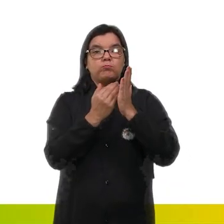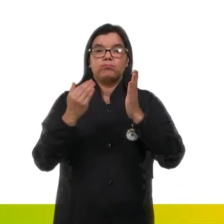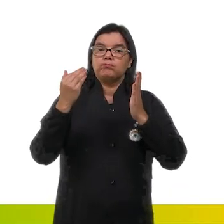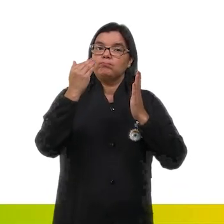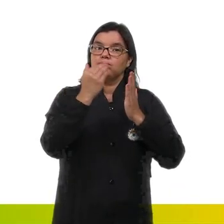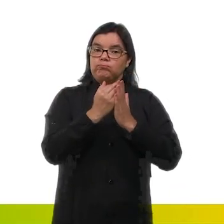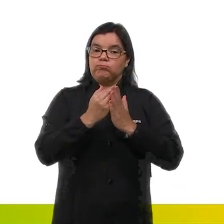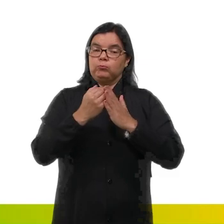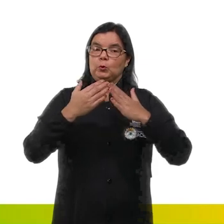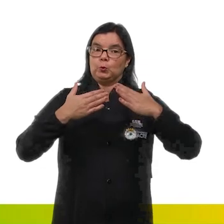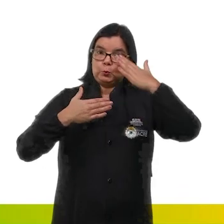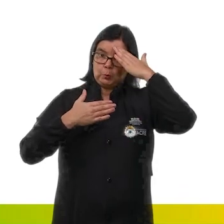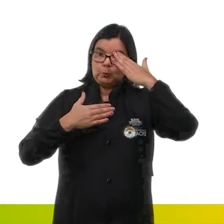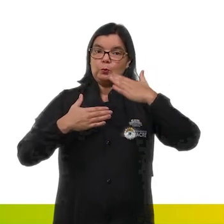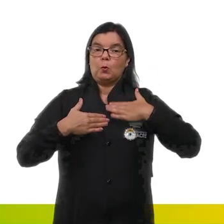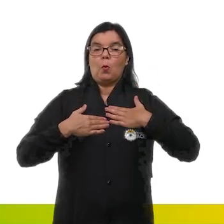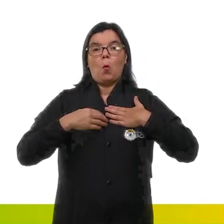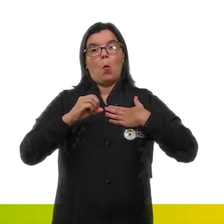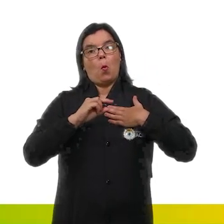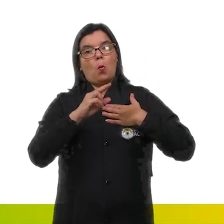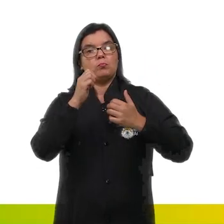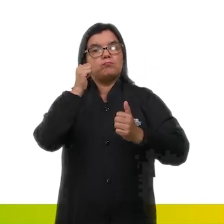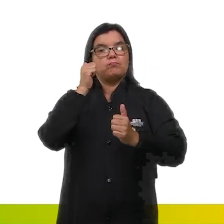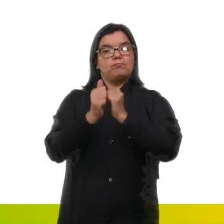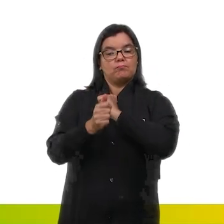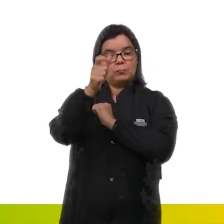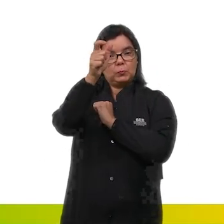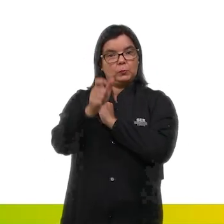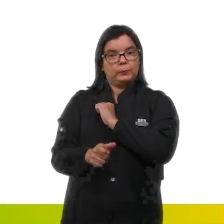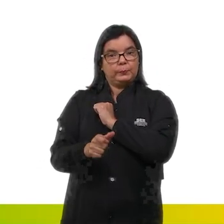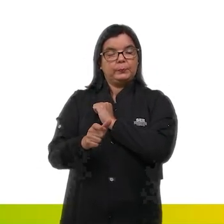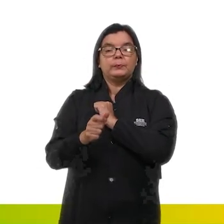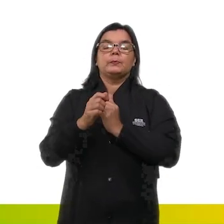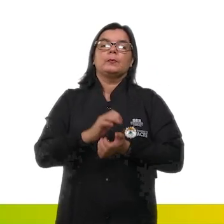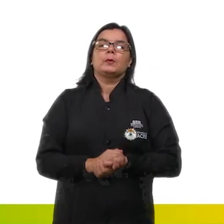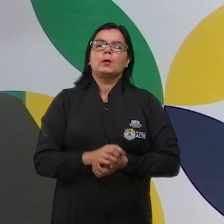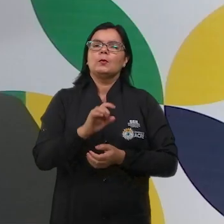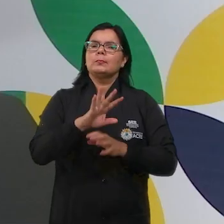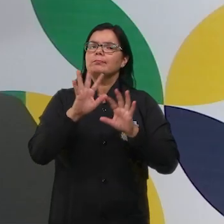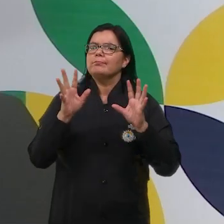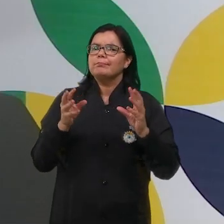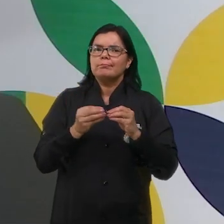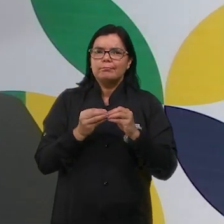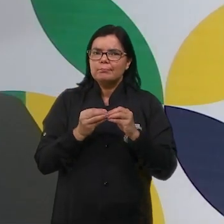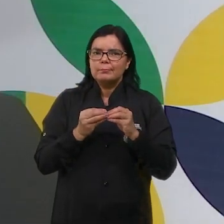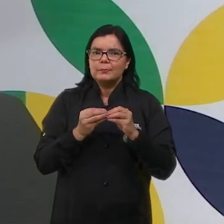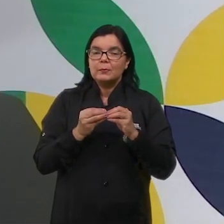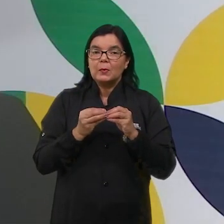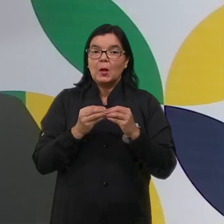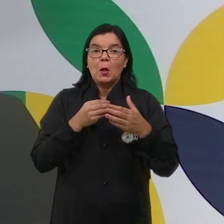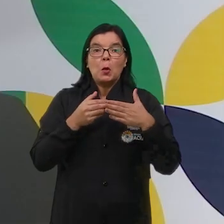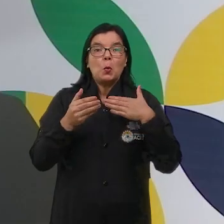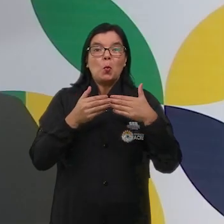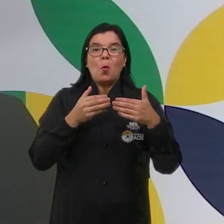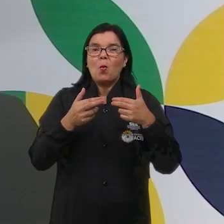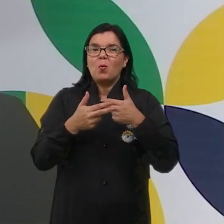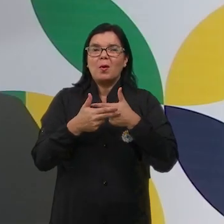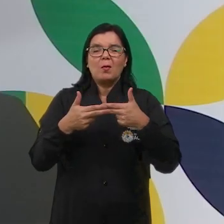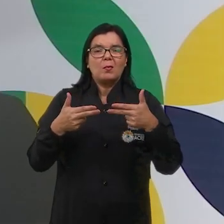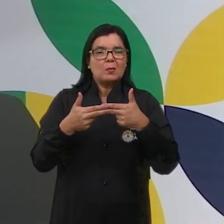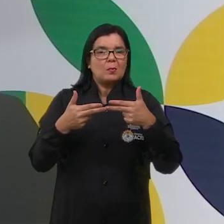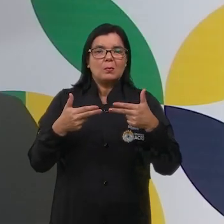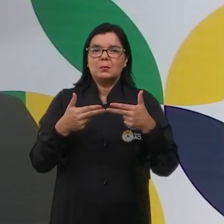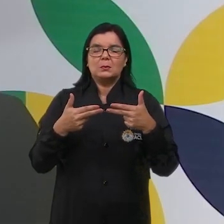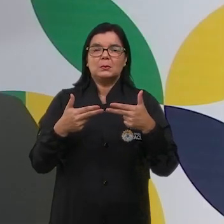desempenho físico e ou esportivo de um indivíduo. Então, só para resumir, é qualquer ferramenta, um